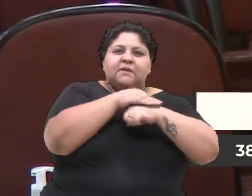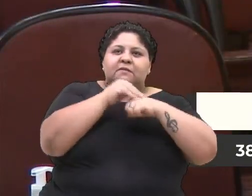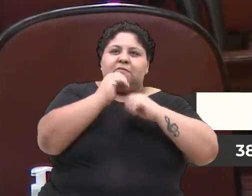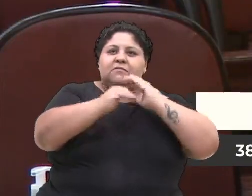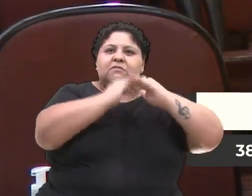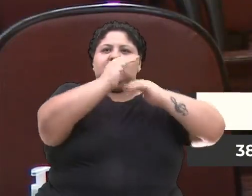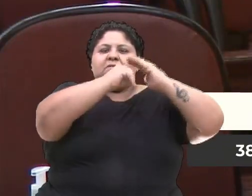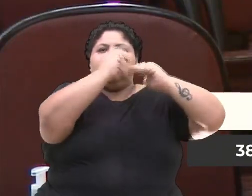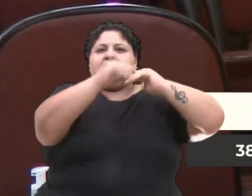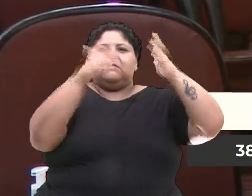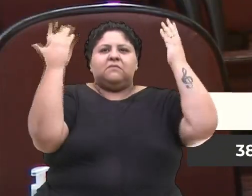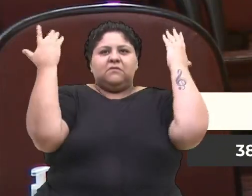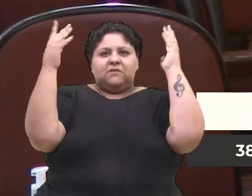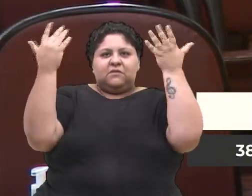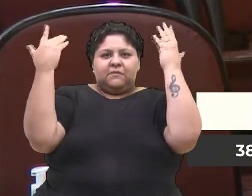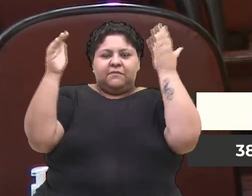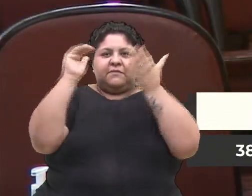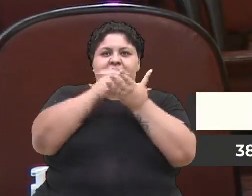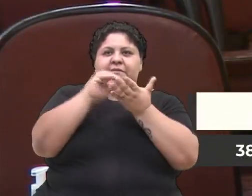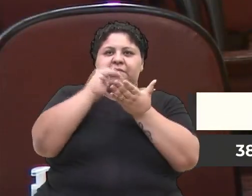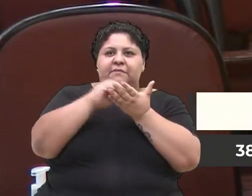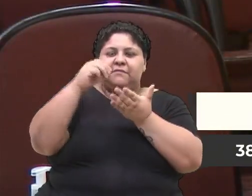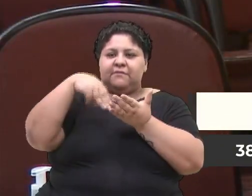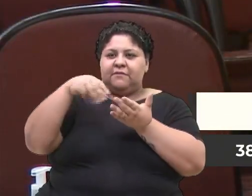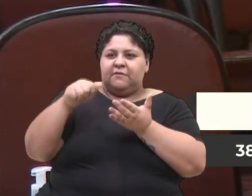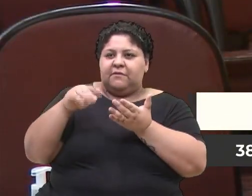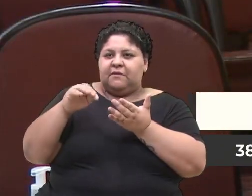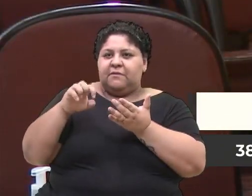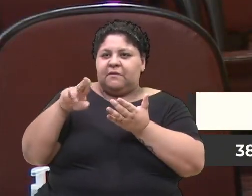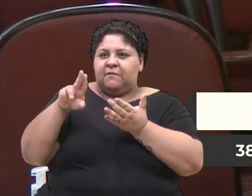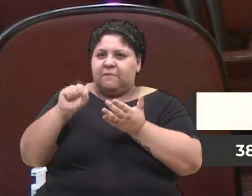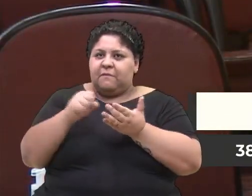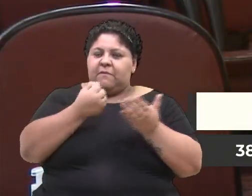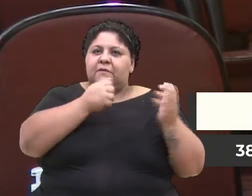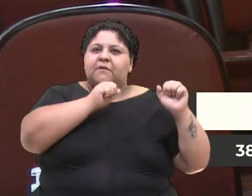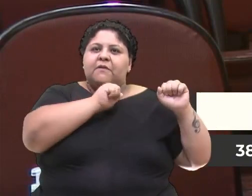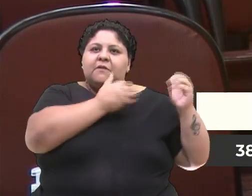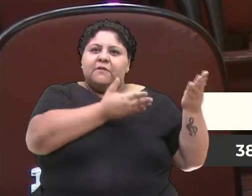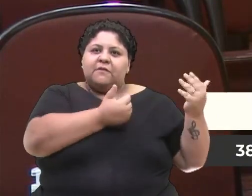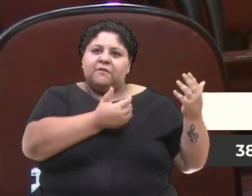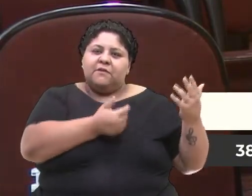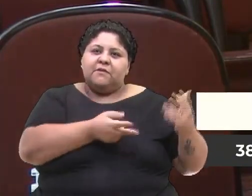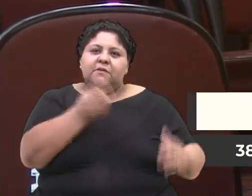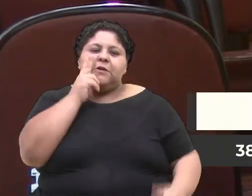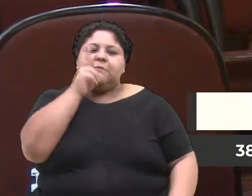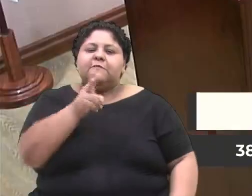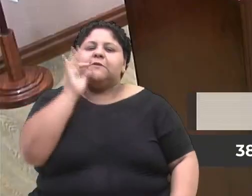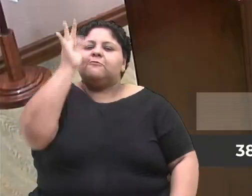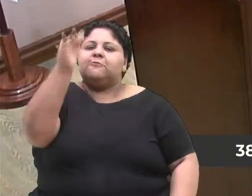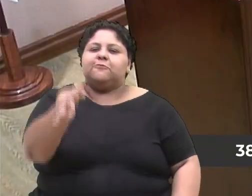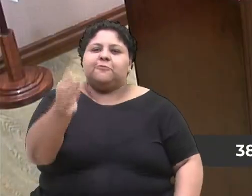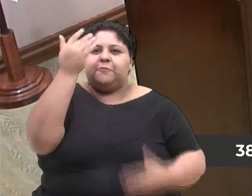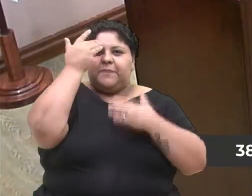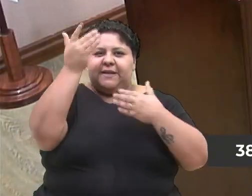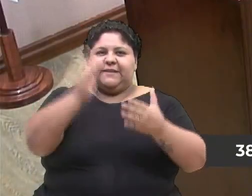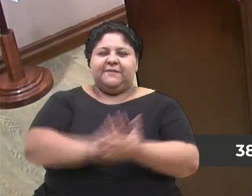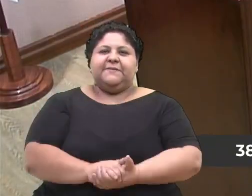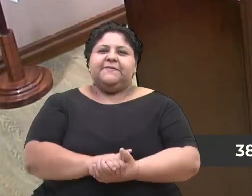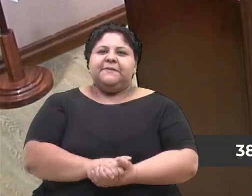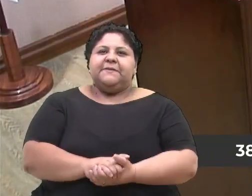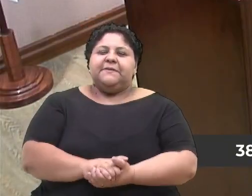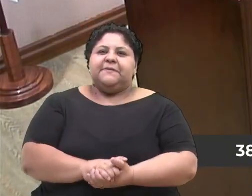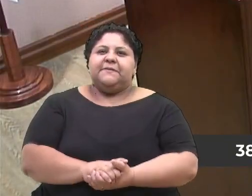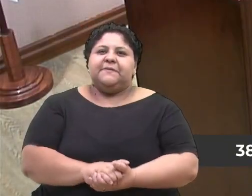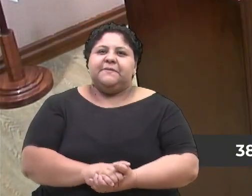construção e parabenizar o secretário Matheus, um jovem que tem uma visão futurista. Obrigado, presidente. Obrigado, secretário